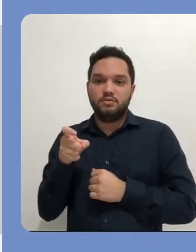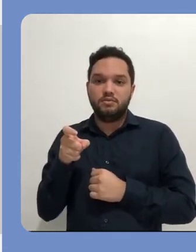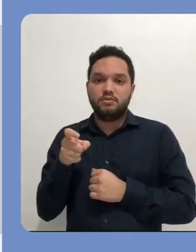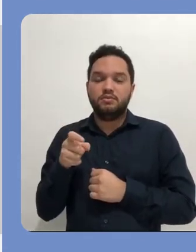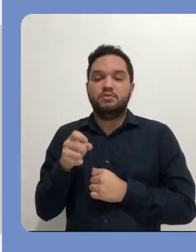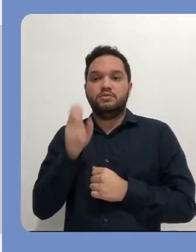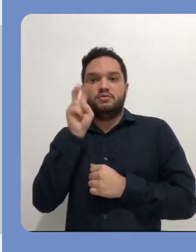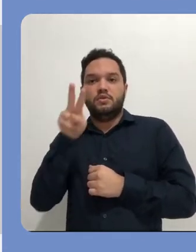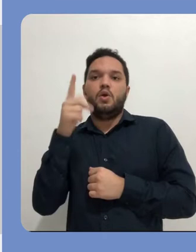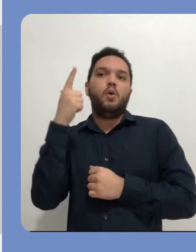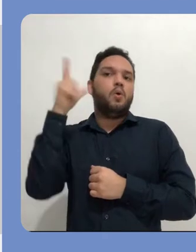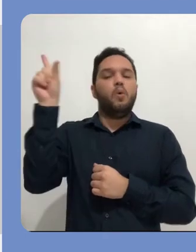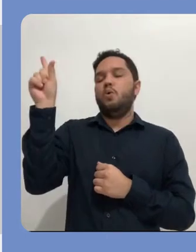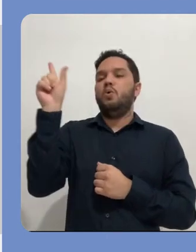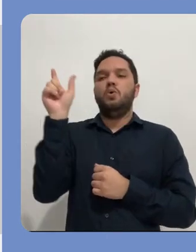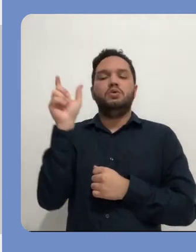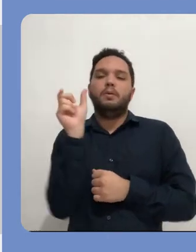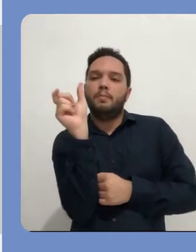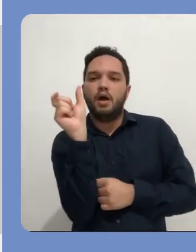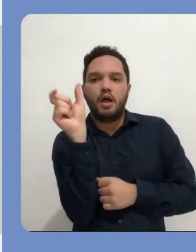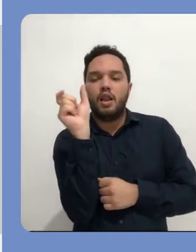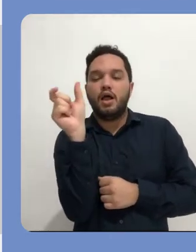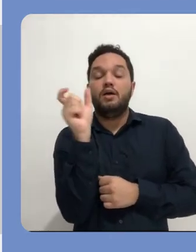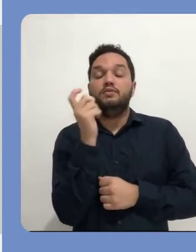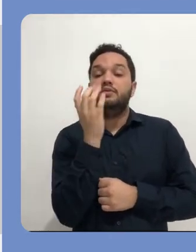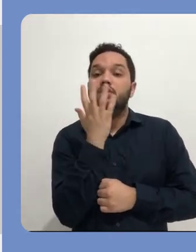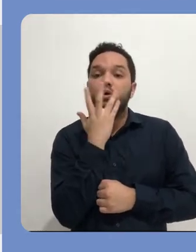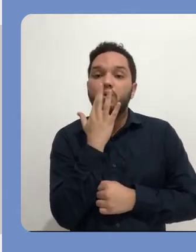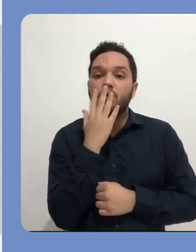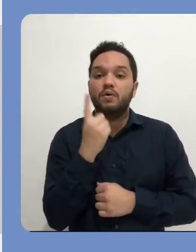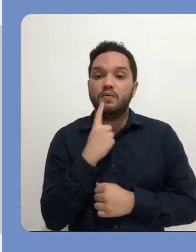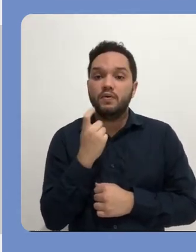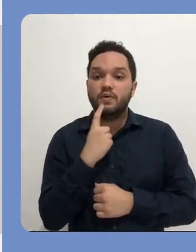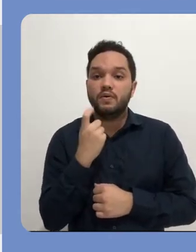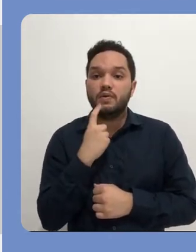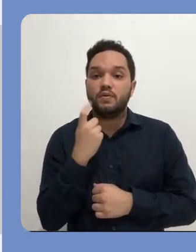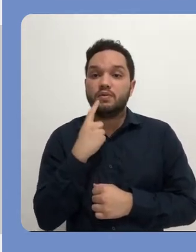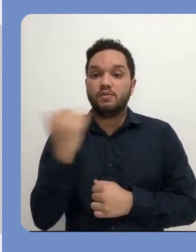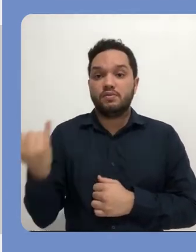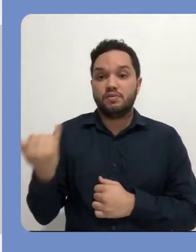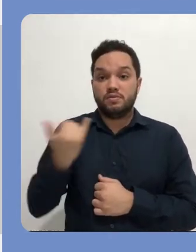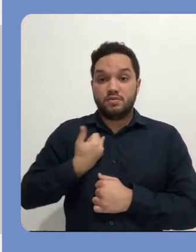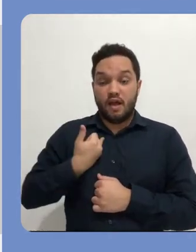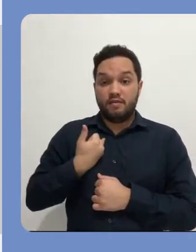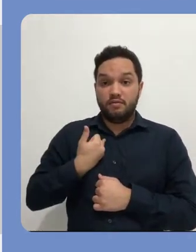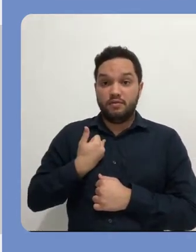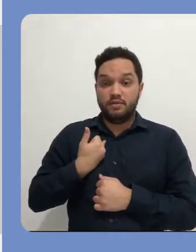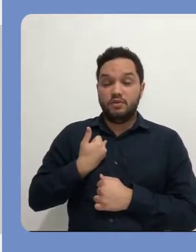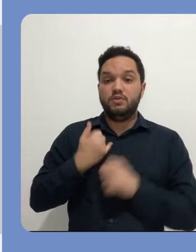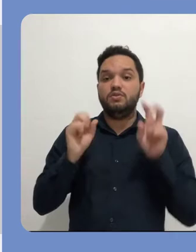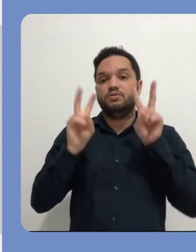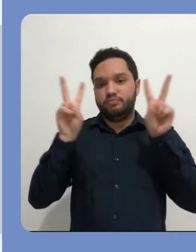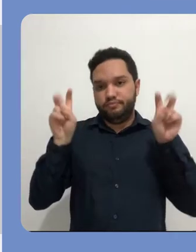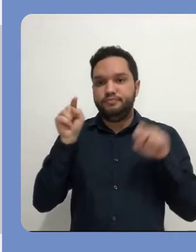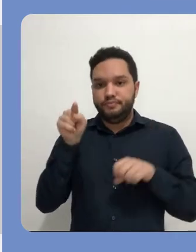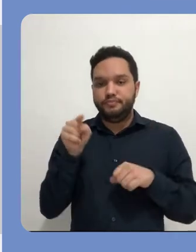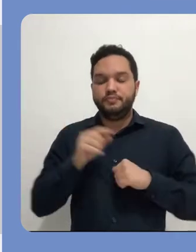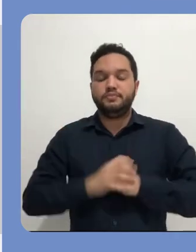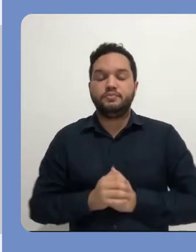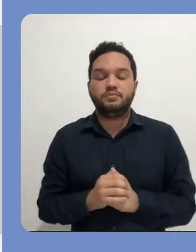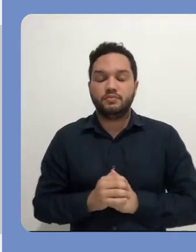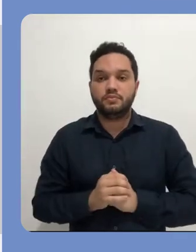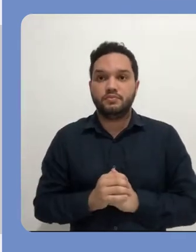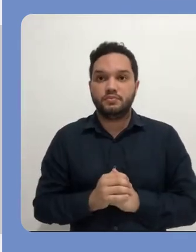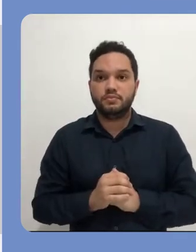no SIGPEX, você ia visualizar aqui uma mensagem em vermelho informando para